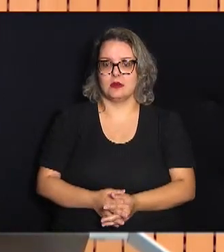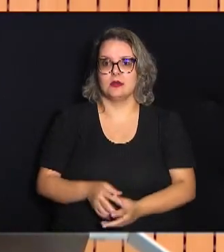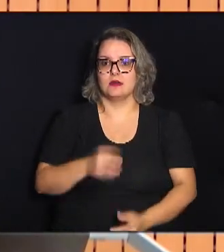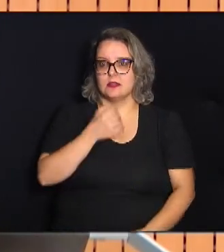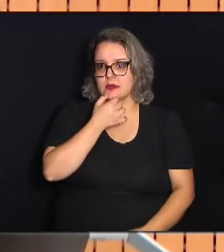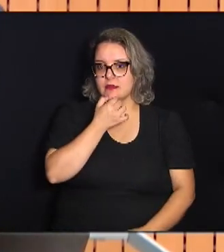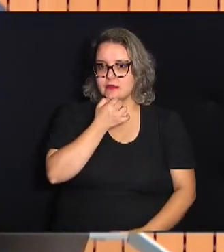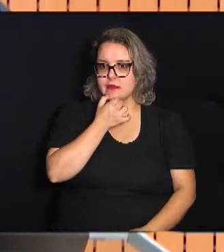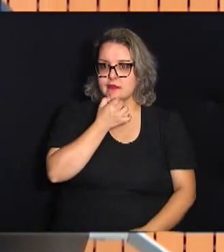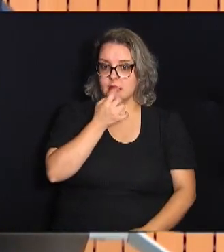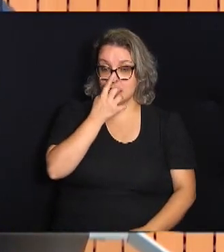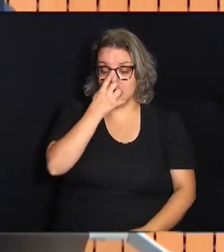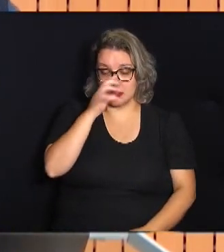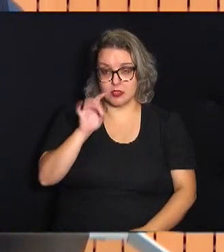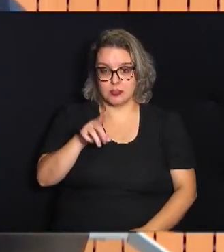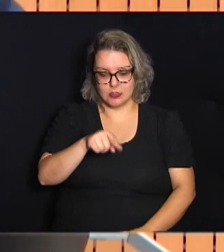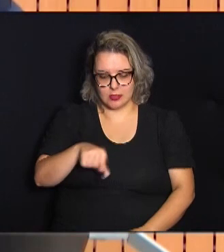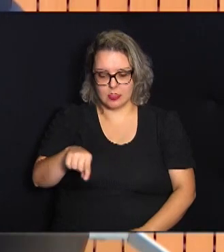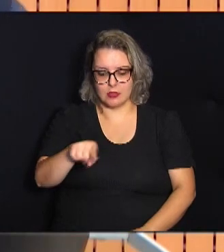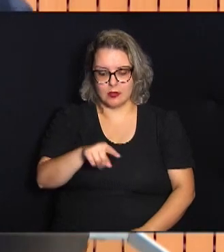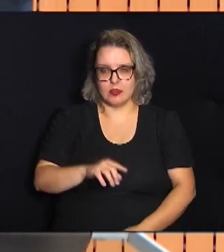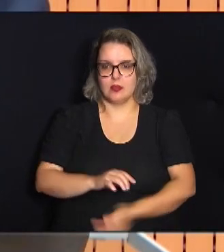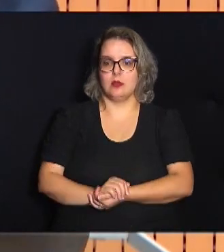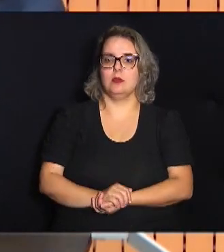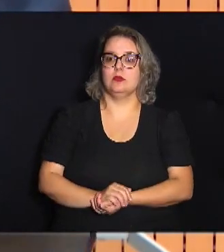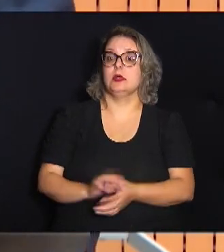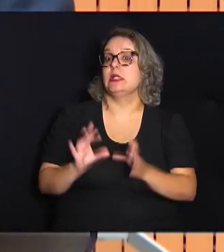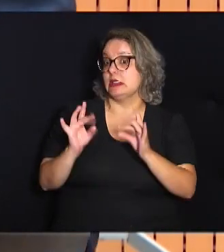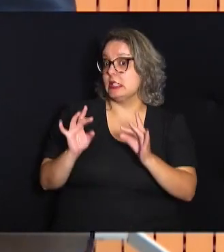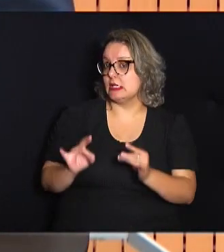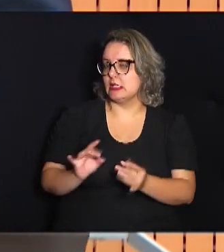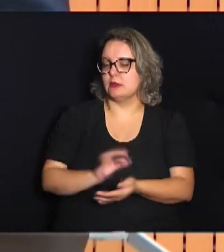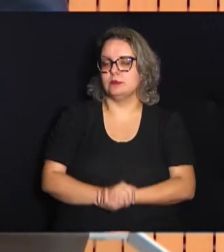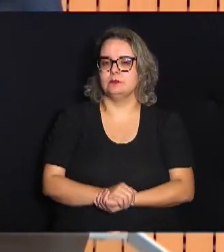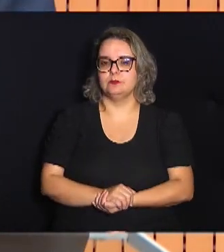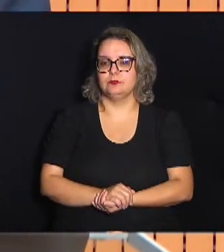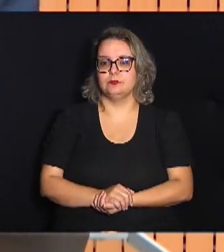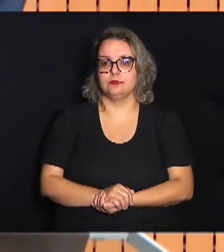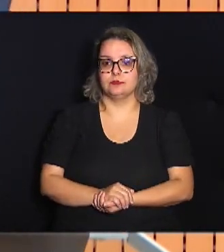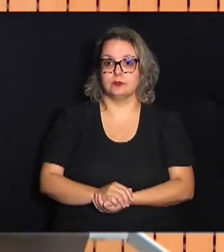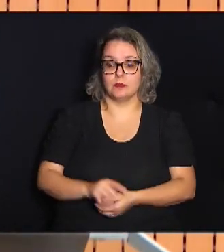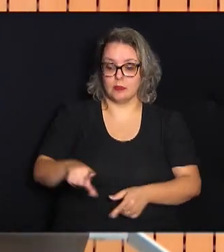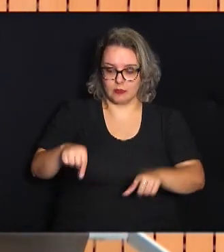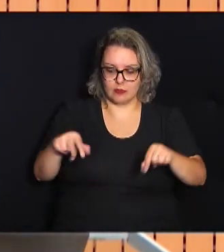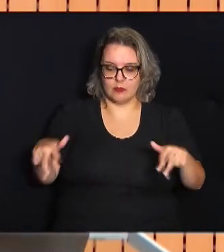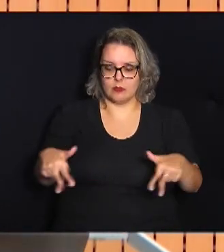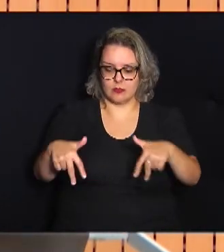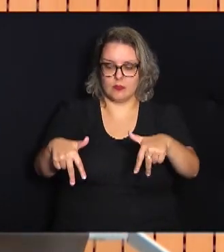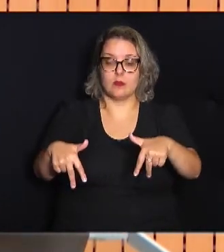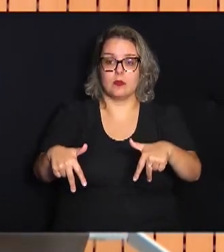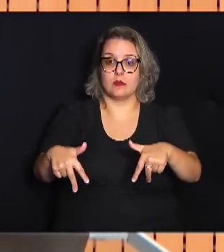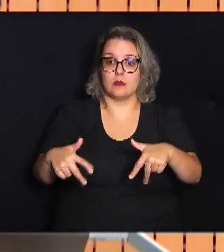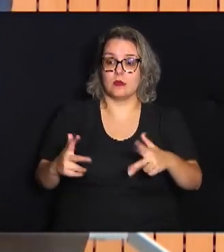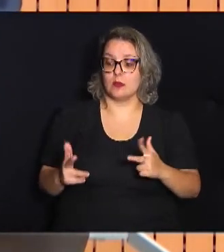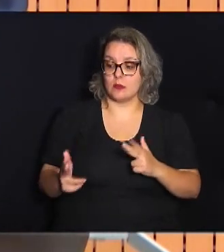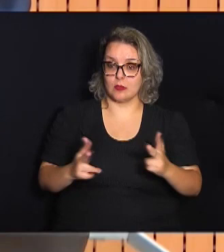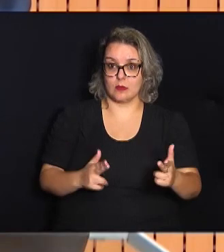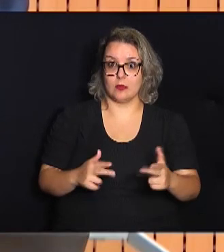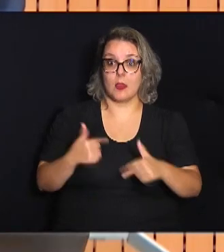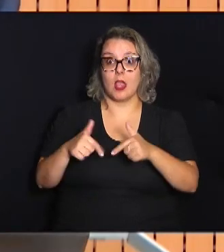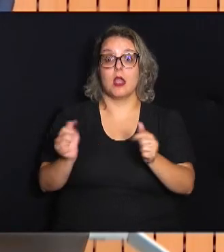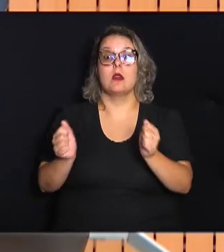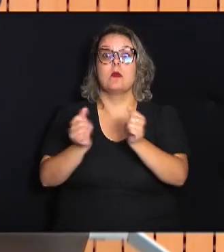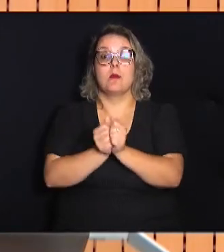que só vocês poderiam definir. Eu escolhi a Bruna e a Andréia e elas têm uma coisa em comum. Elas trabalham